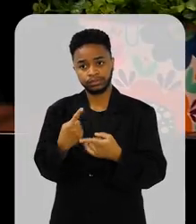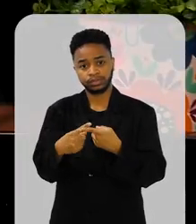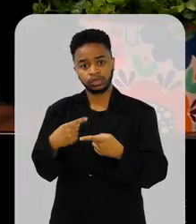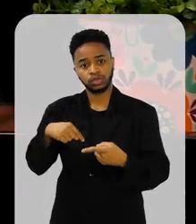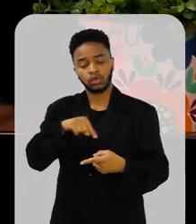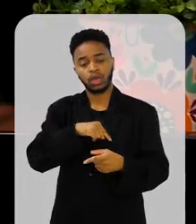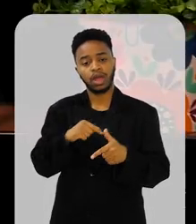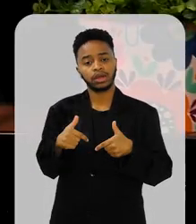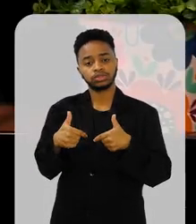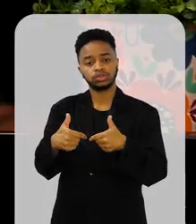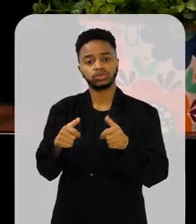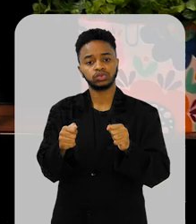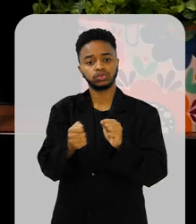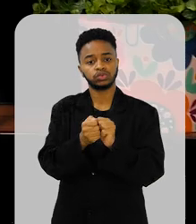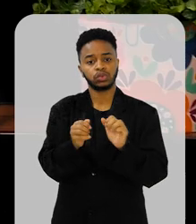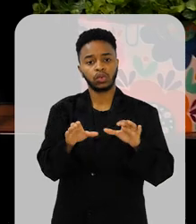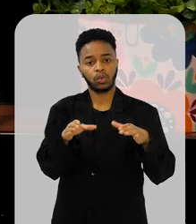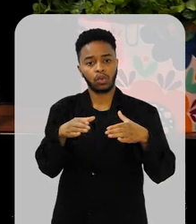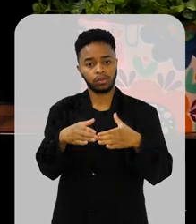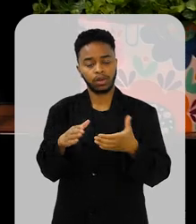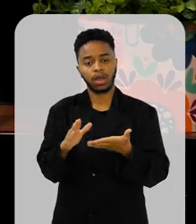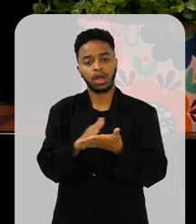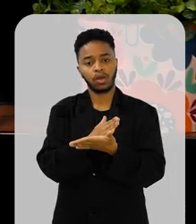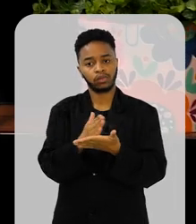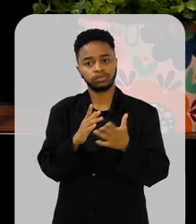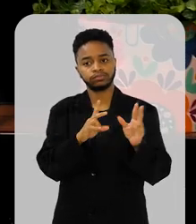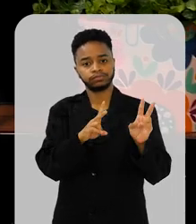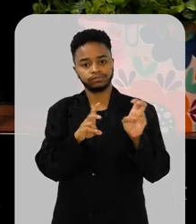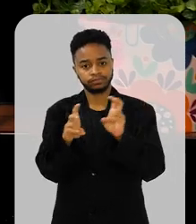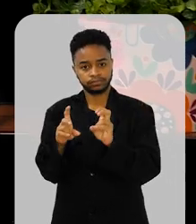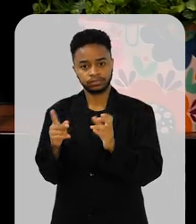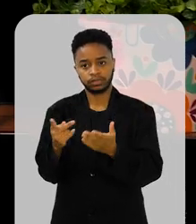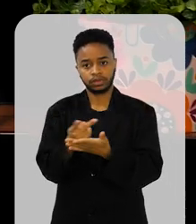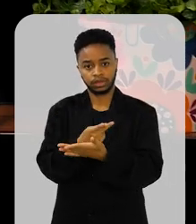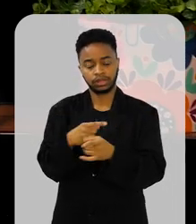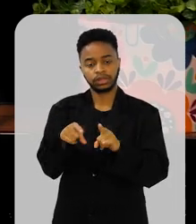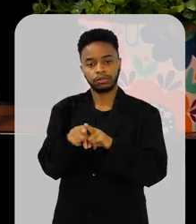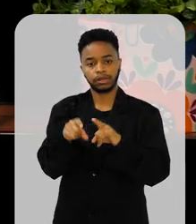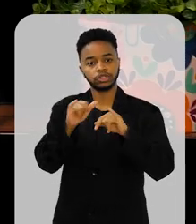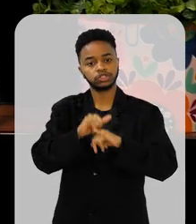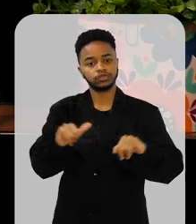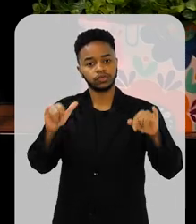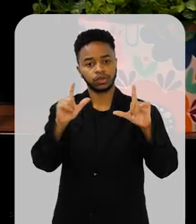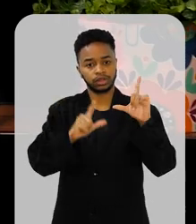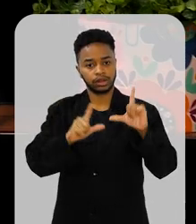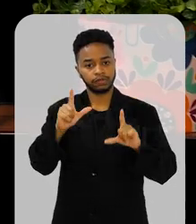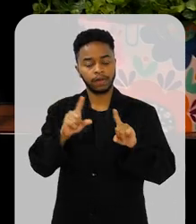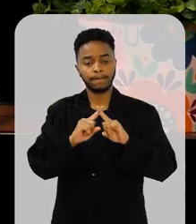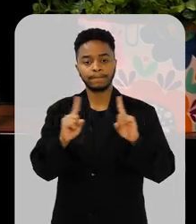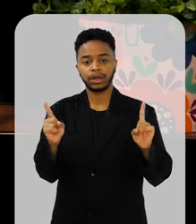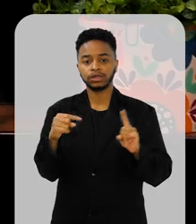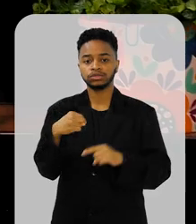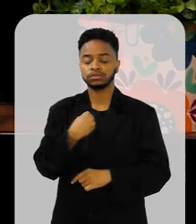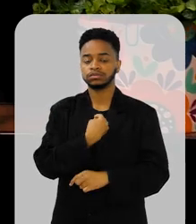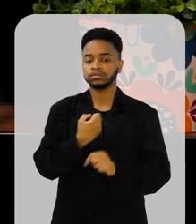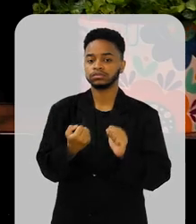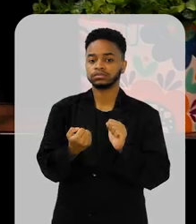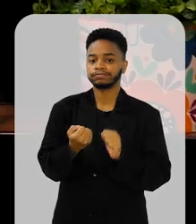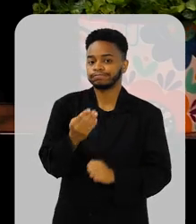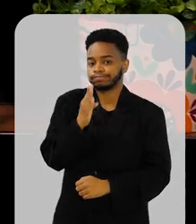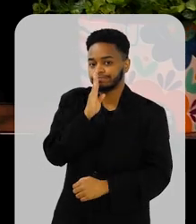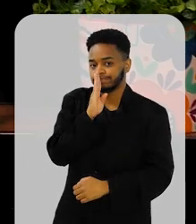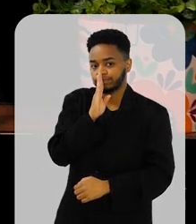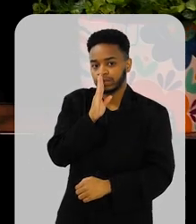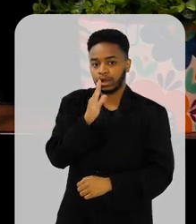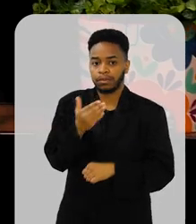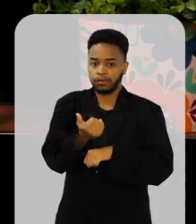já atuamos na comissão em alguns casos que estão, inclusive, na mídia. Mas nós estamos pelo